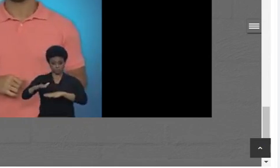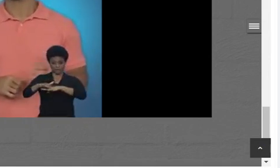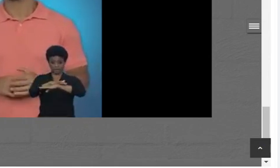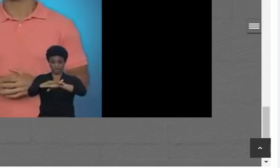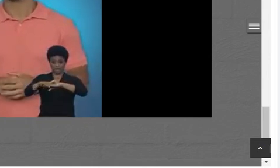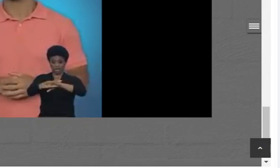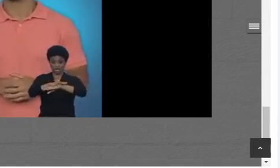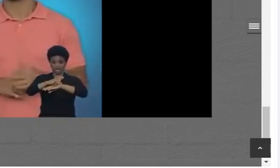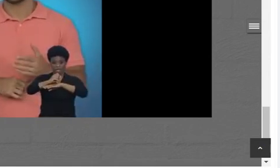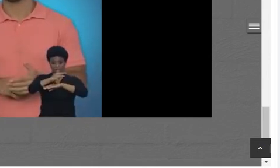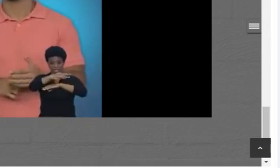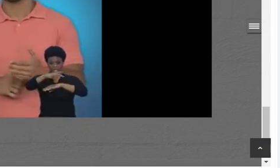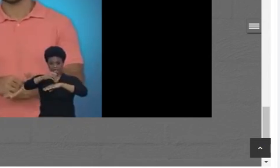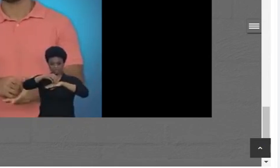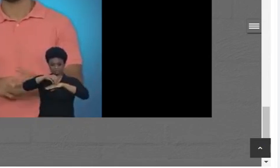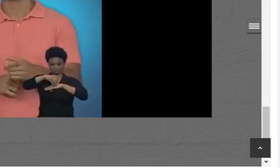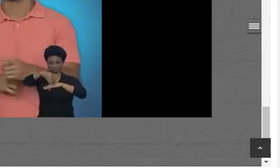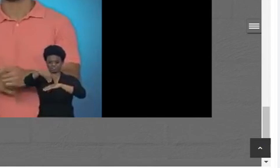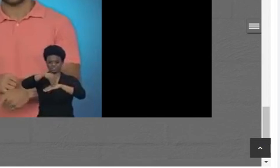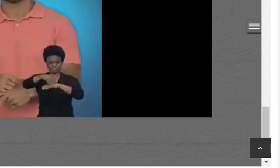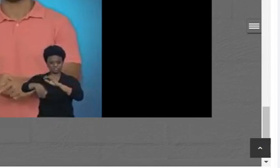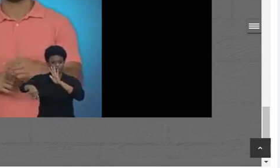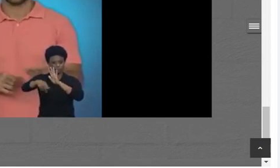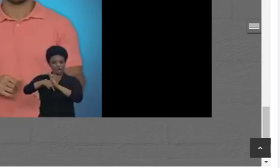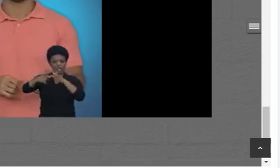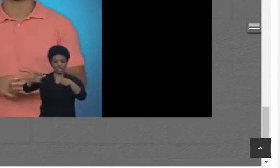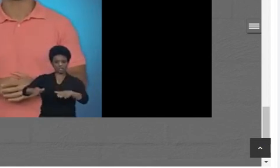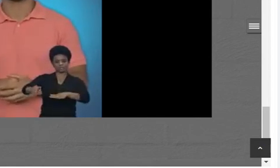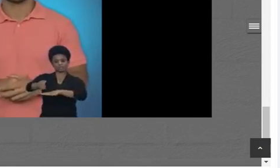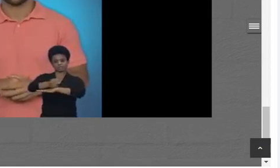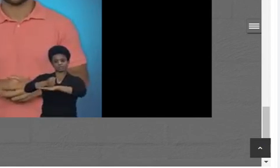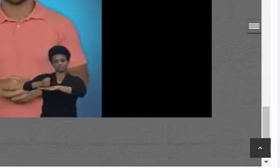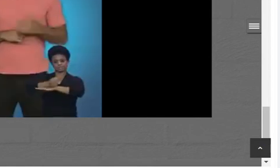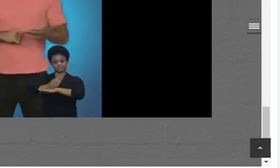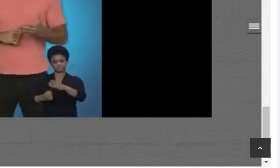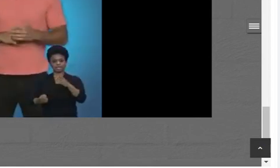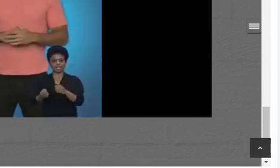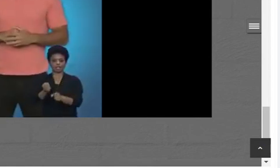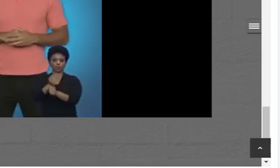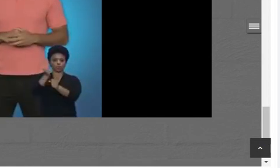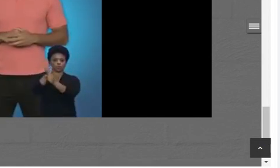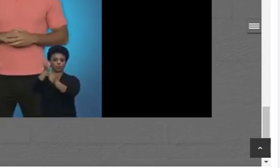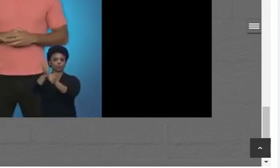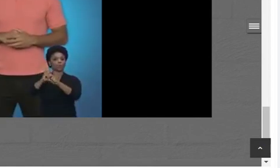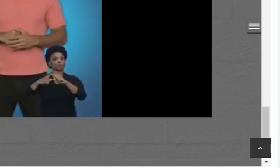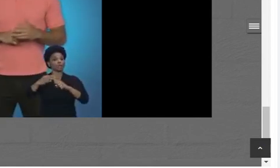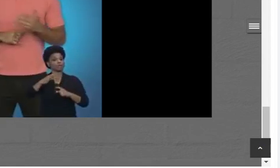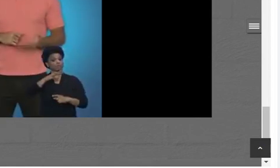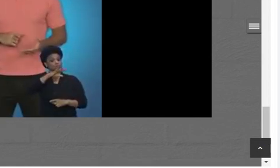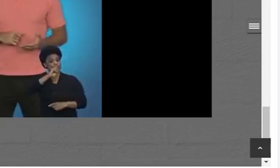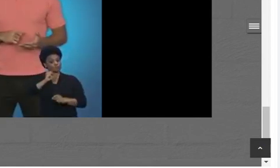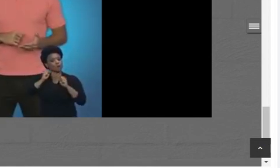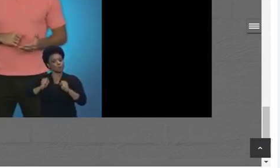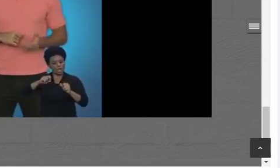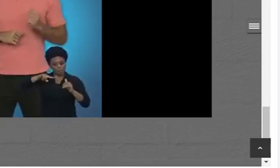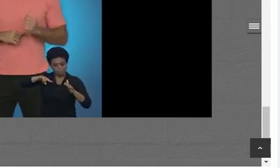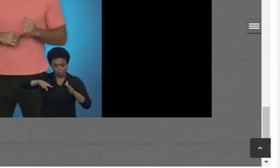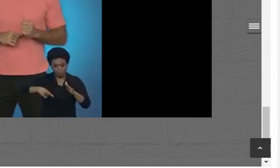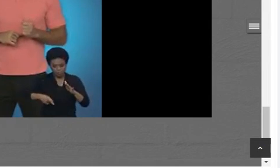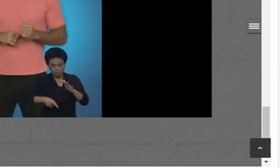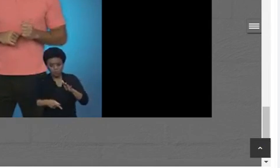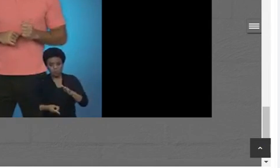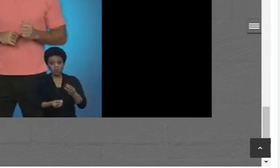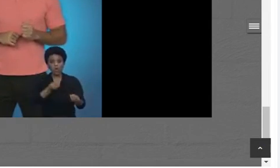as cargas são transmitidas ao terreno diretamente pela base do elemento de fundação. Mas as fundações também podem ser profundas,